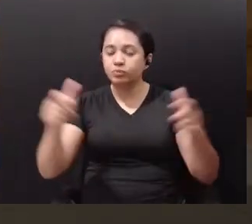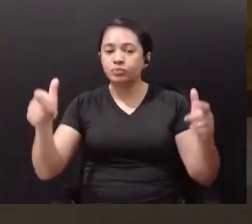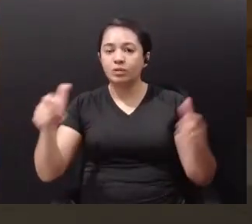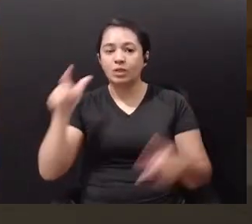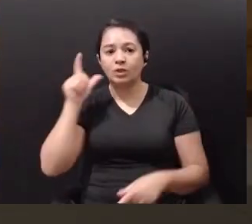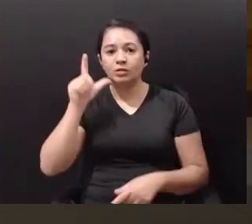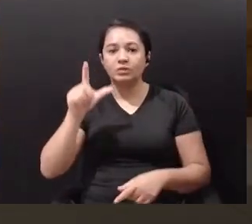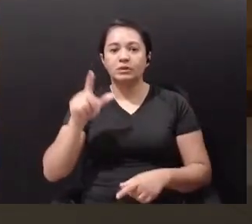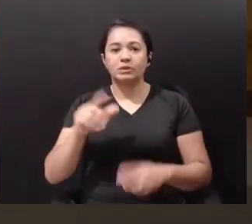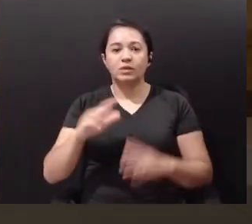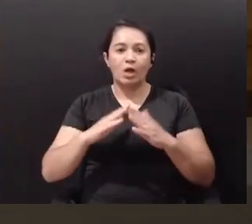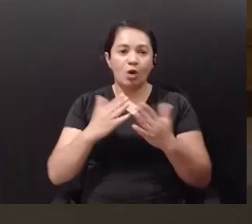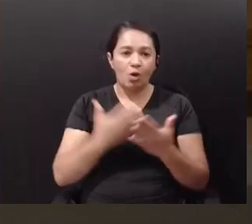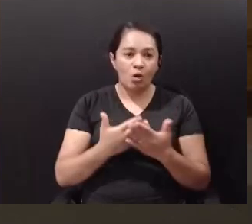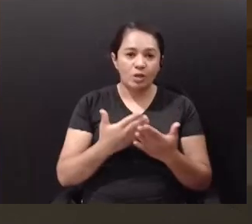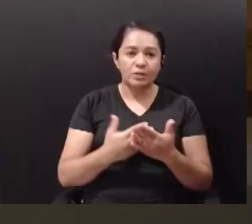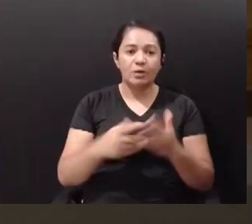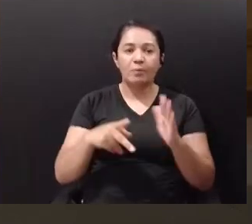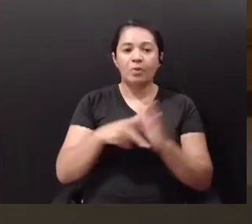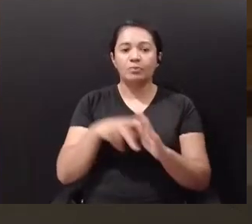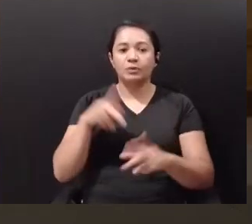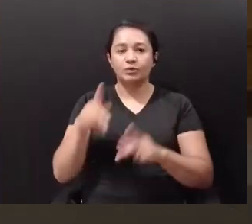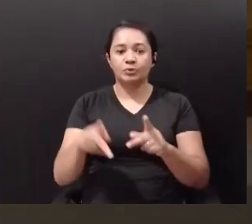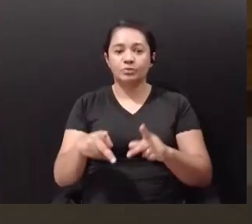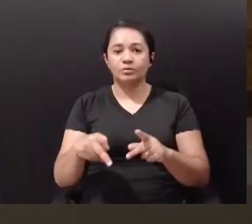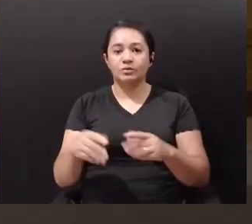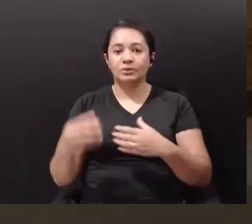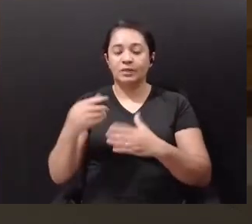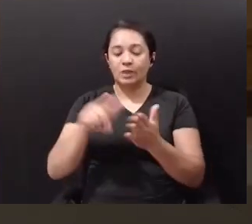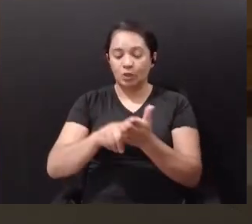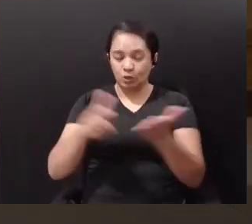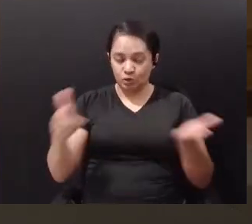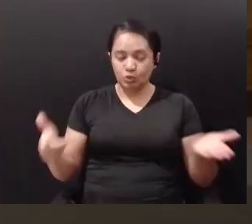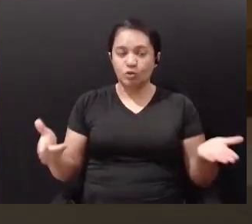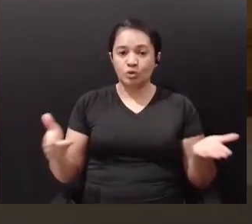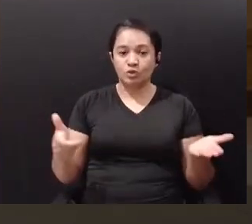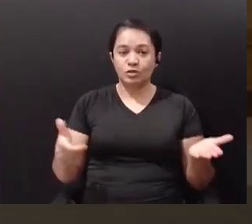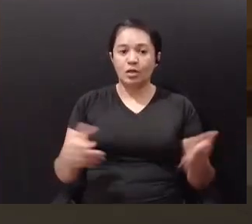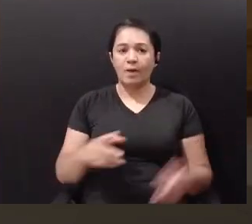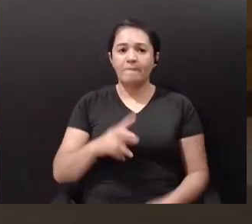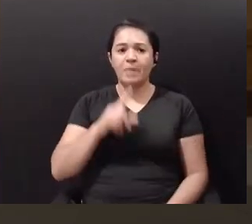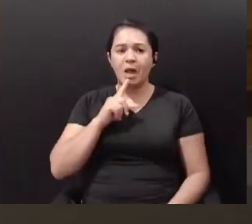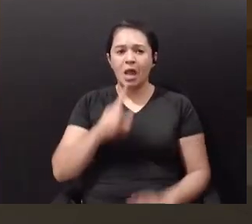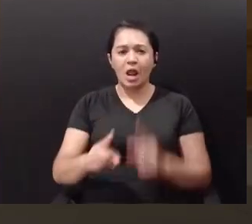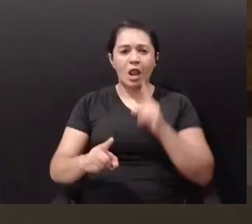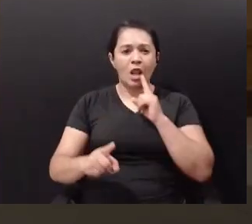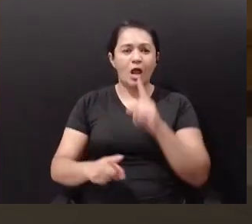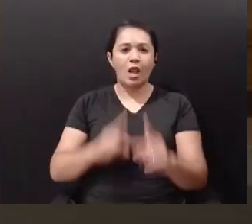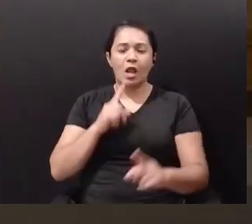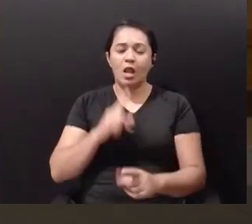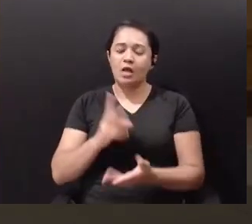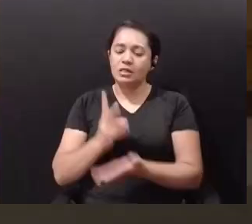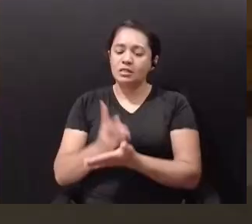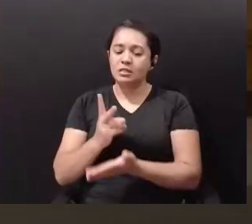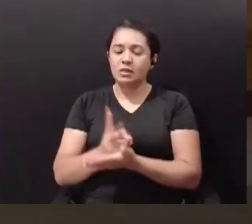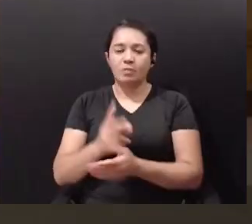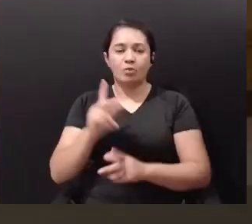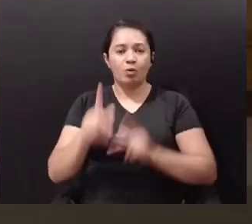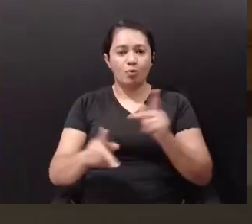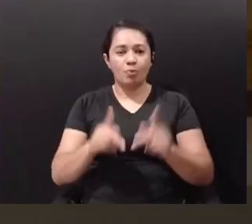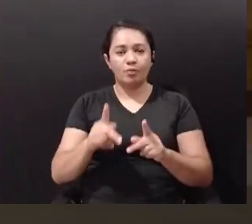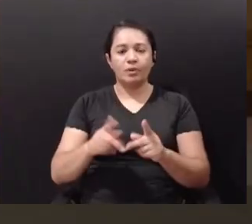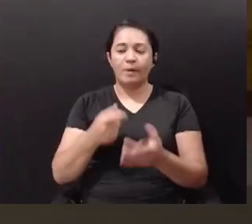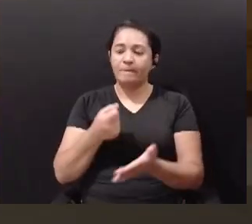escolarização da população. Nos jornais, uma queixa permanente da população,